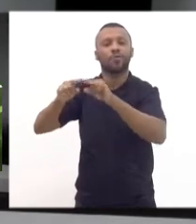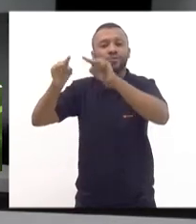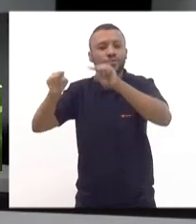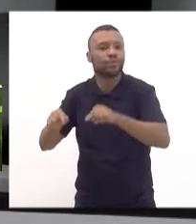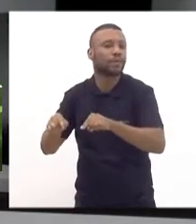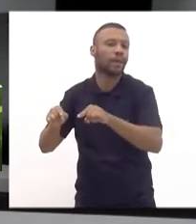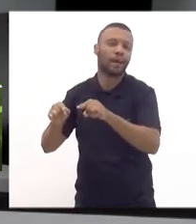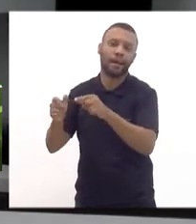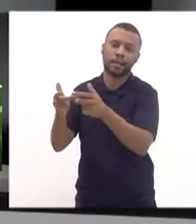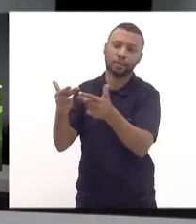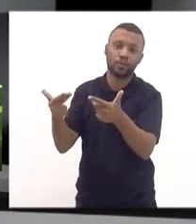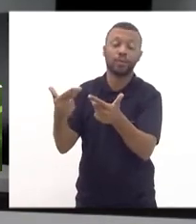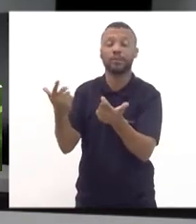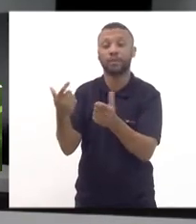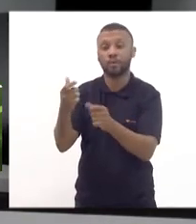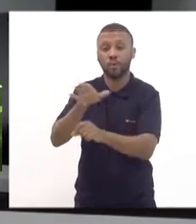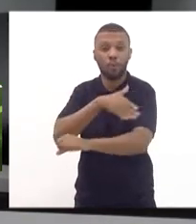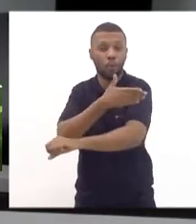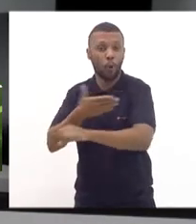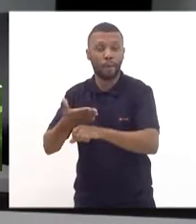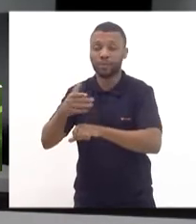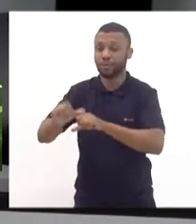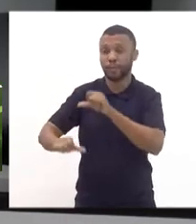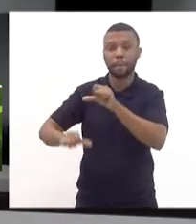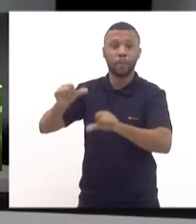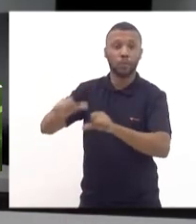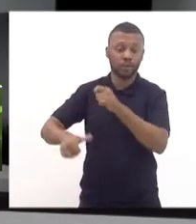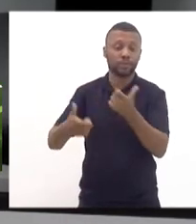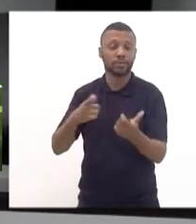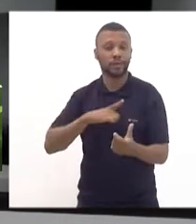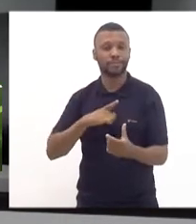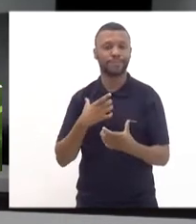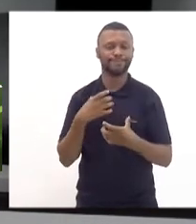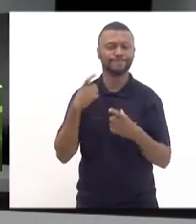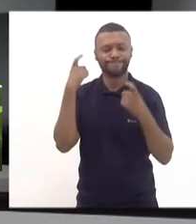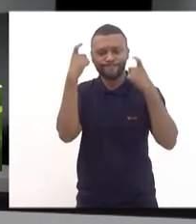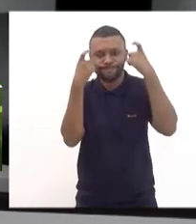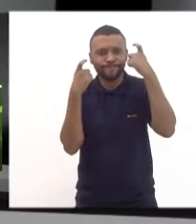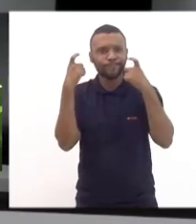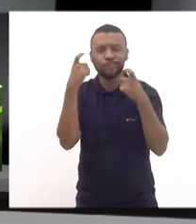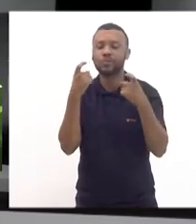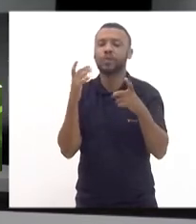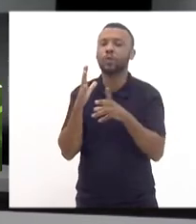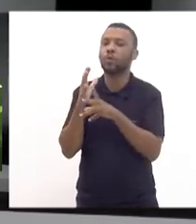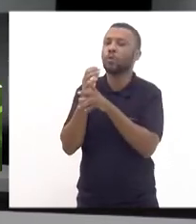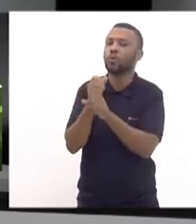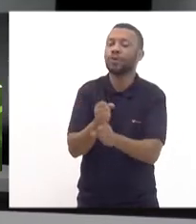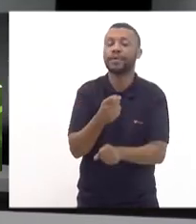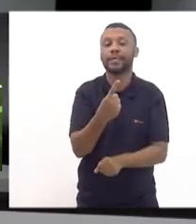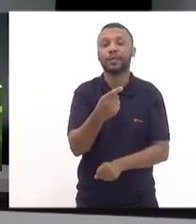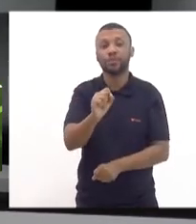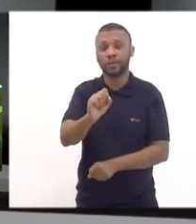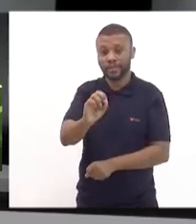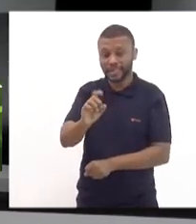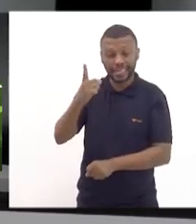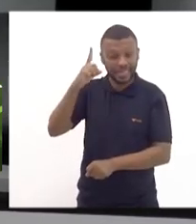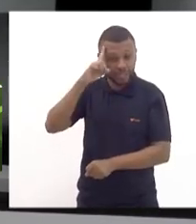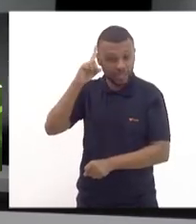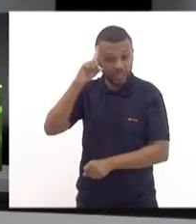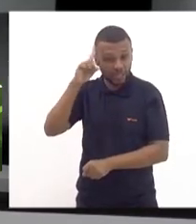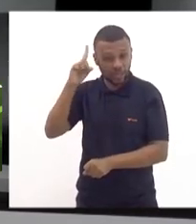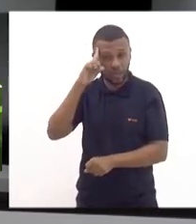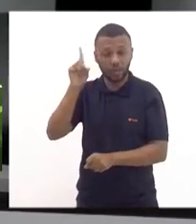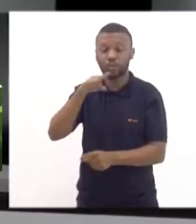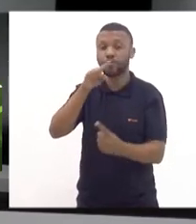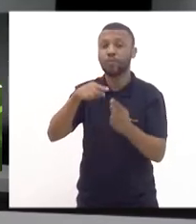Por isso até me causa uma certa preocupação 180 dias para apresentar um programa de integridade. Não